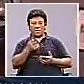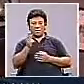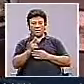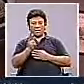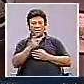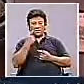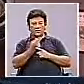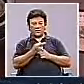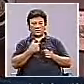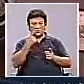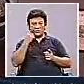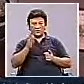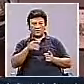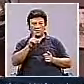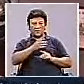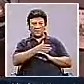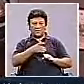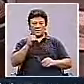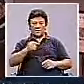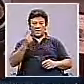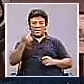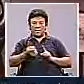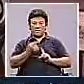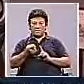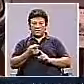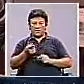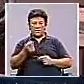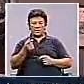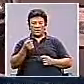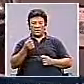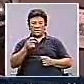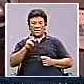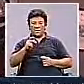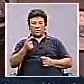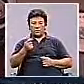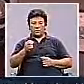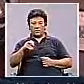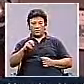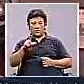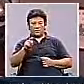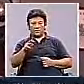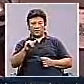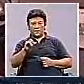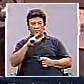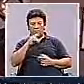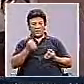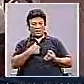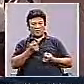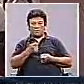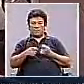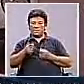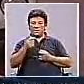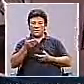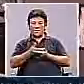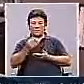Já conhecemos nesta primeira parte. E há também uma feira de automobília, onde qualquer pessoa pode vir negociar um carro. Como é que isso